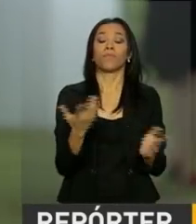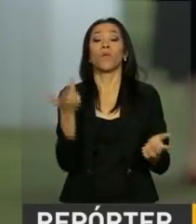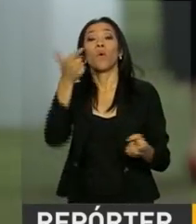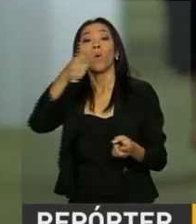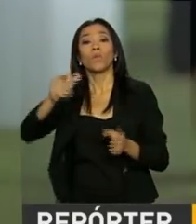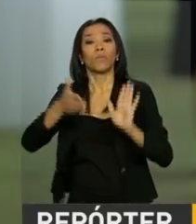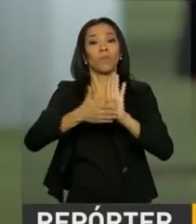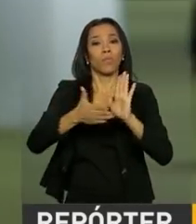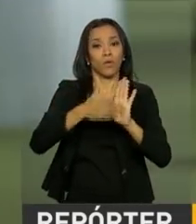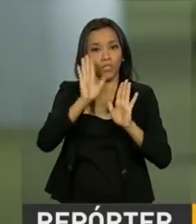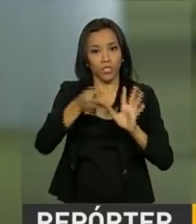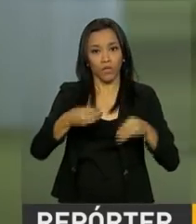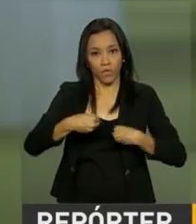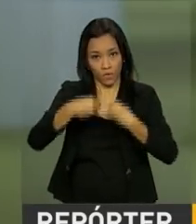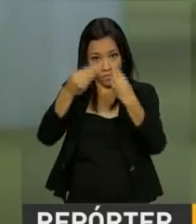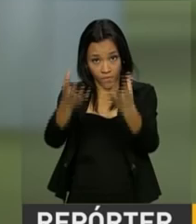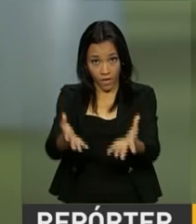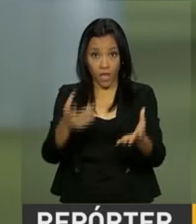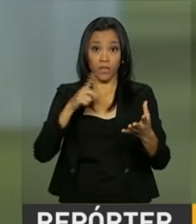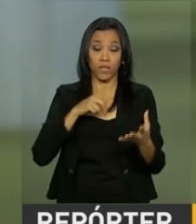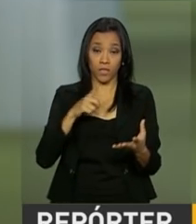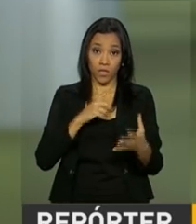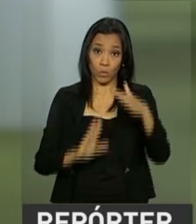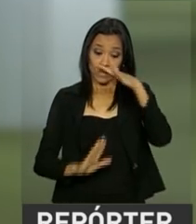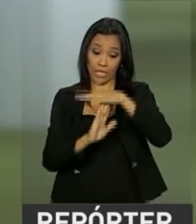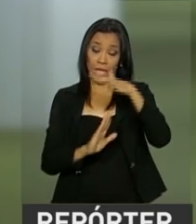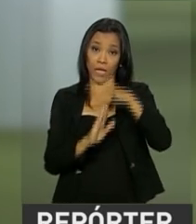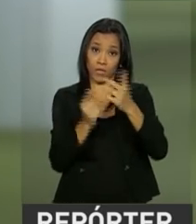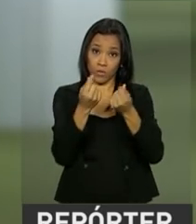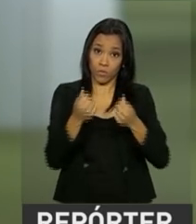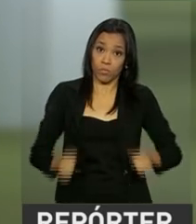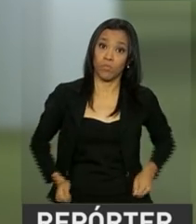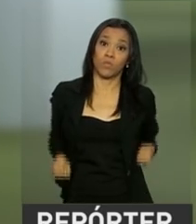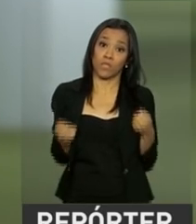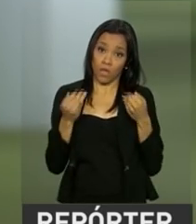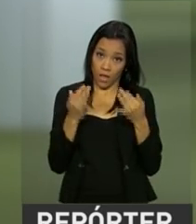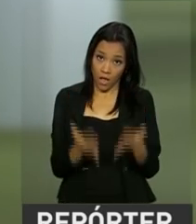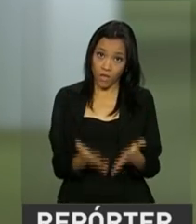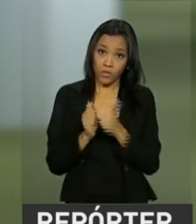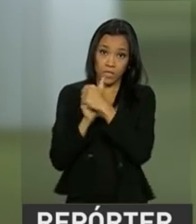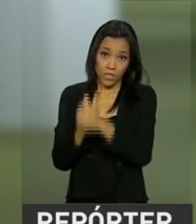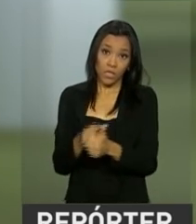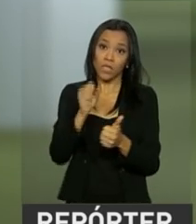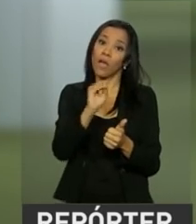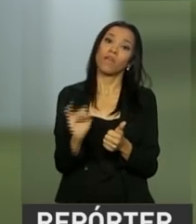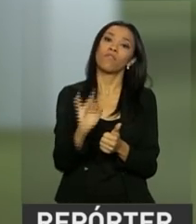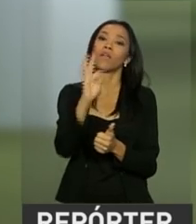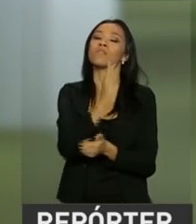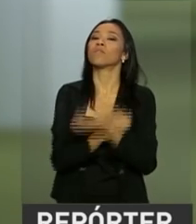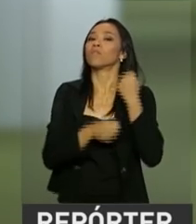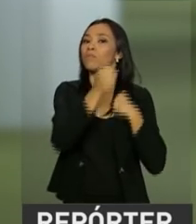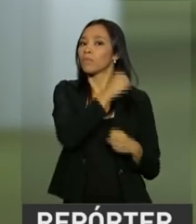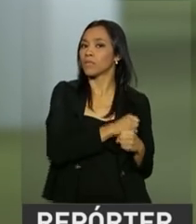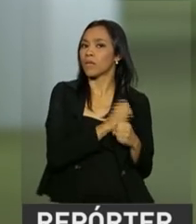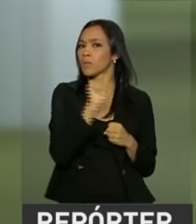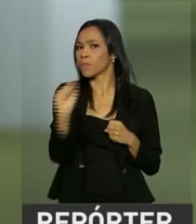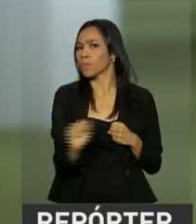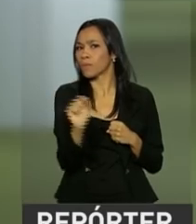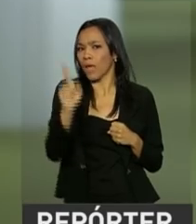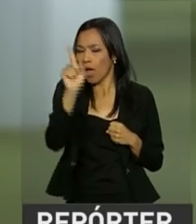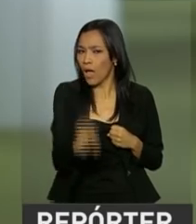no Congresso é que estabelece um teto para aumento dos gastos públicos, tendo a inflação do ano anterior como referência. É